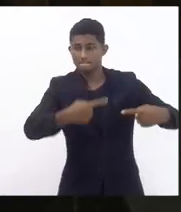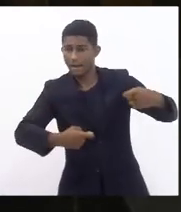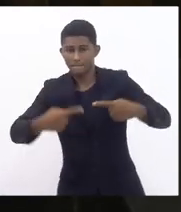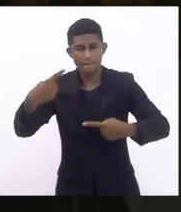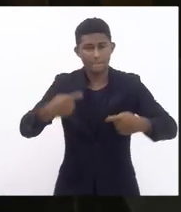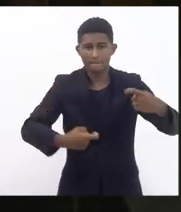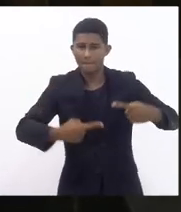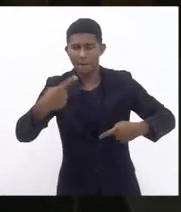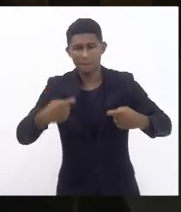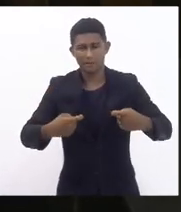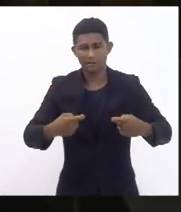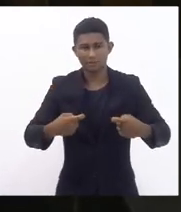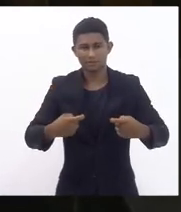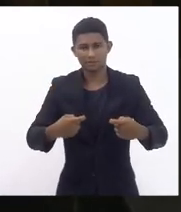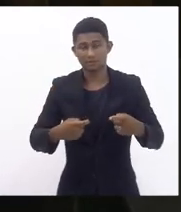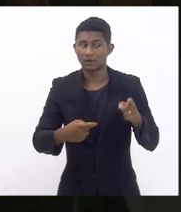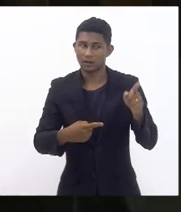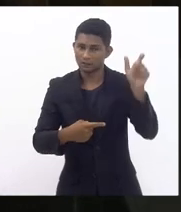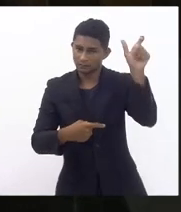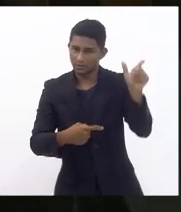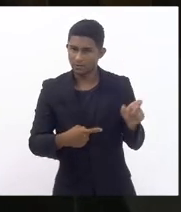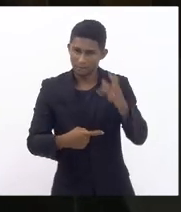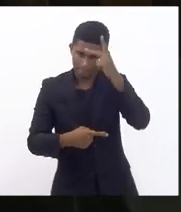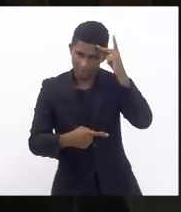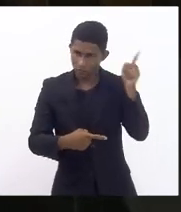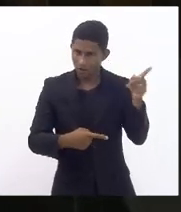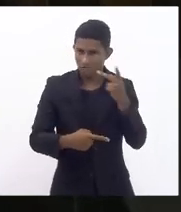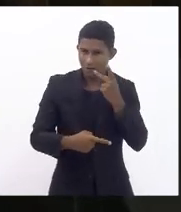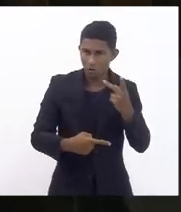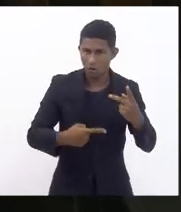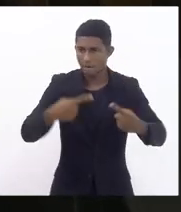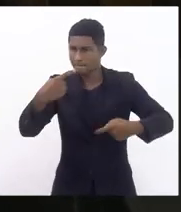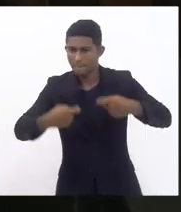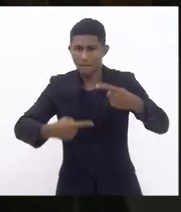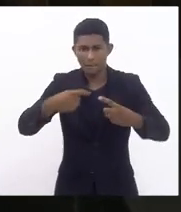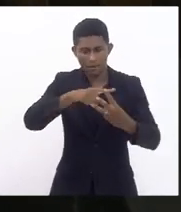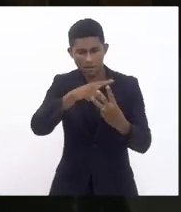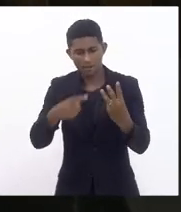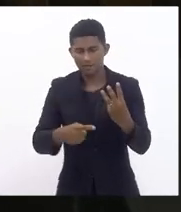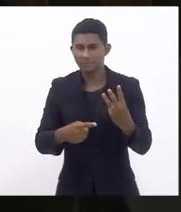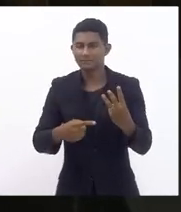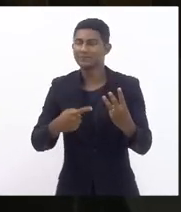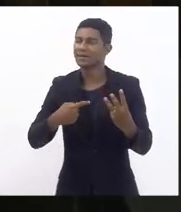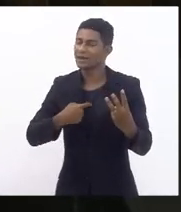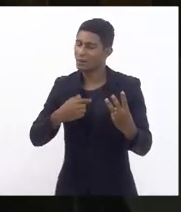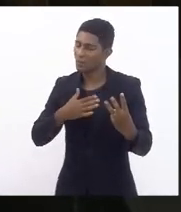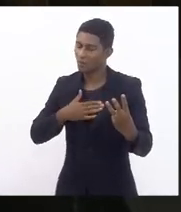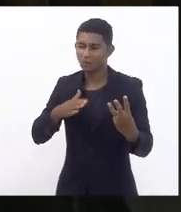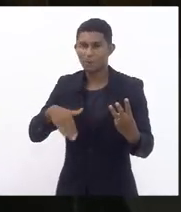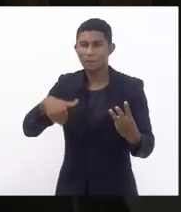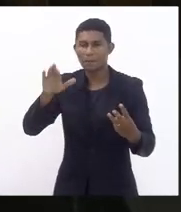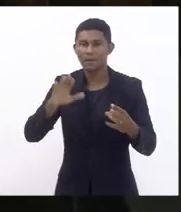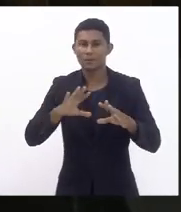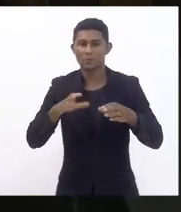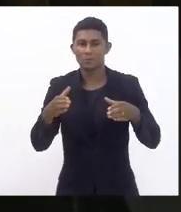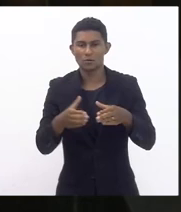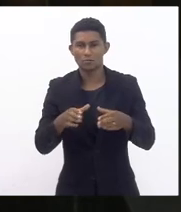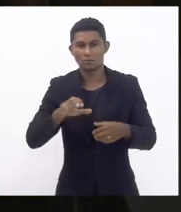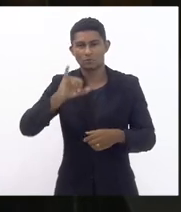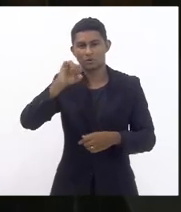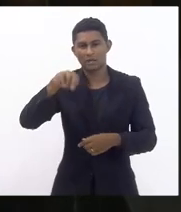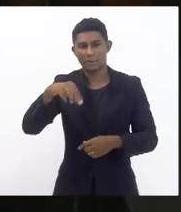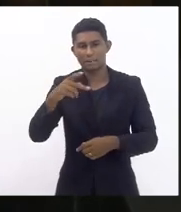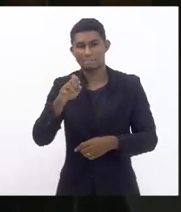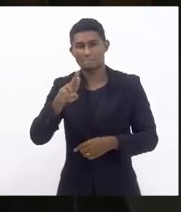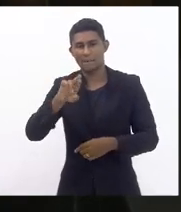fico, não eu, o cara que falou, eu fico com o Império Serrano. Eu achei que foi